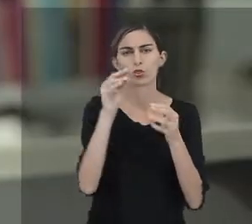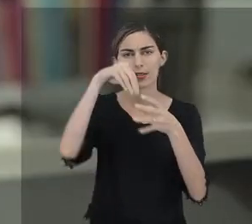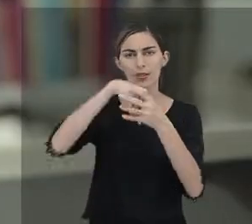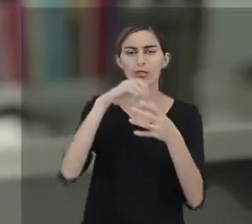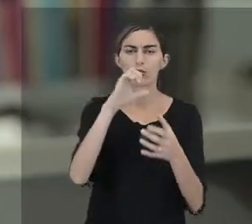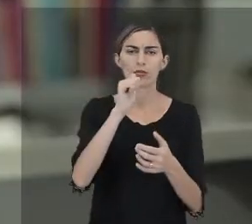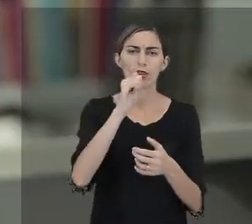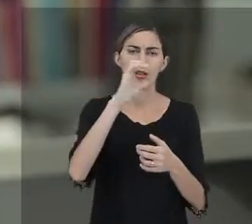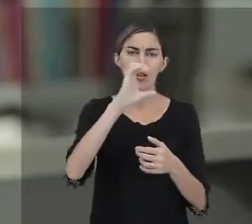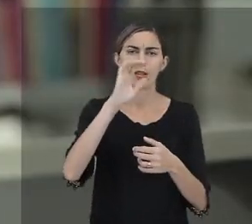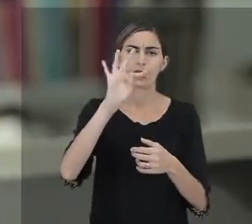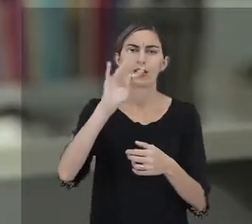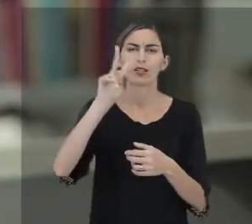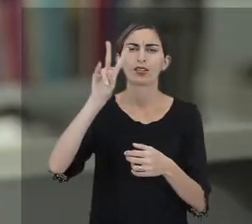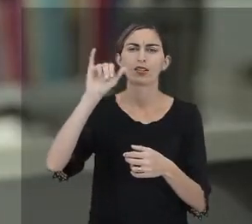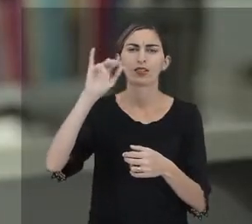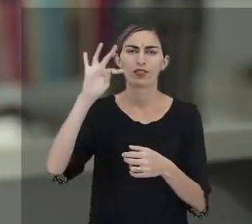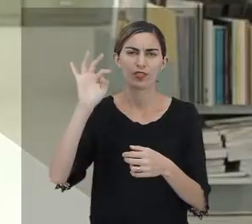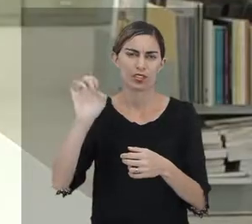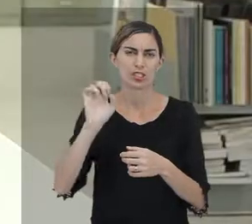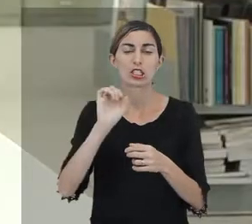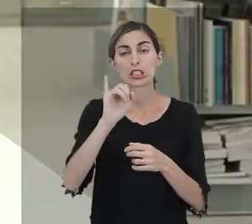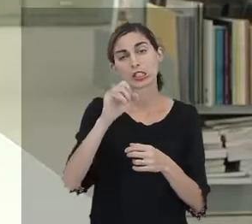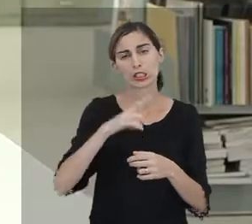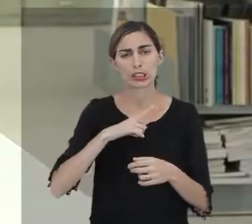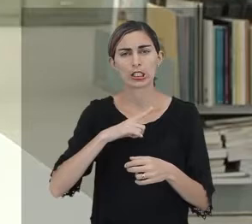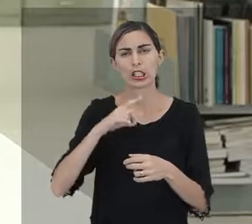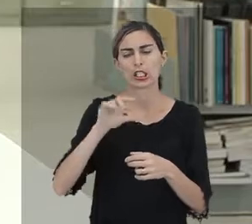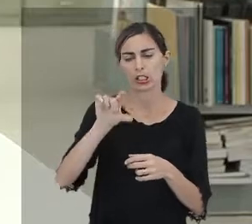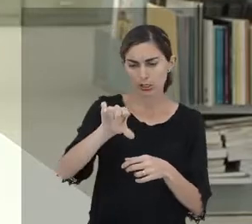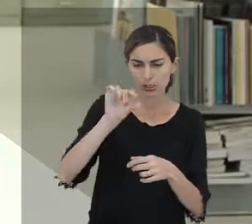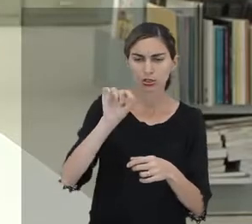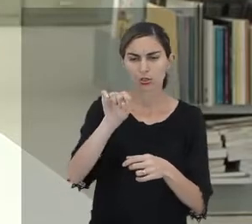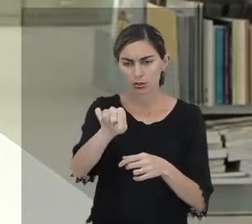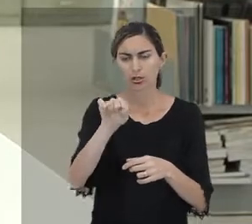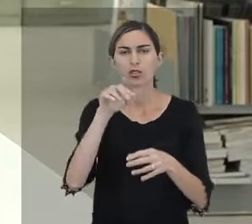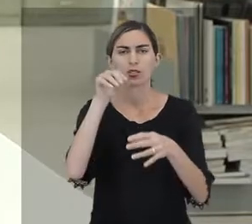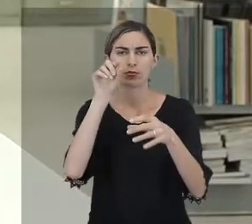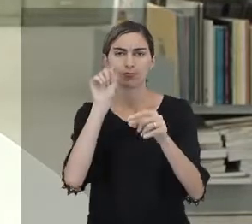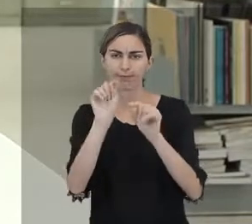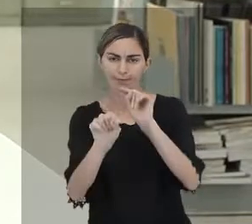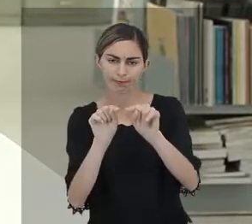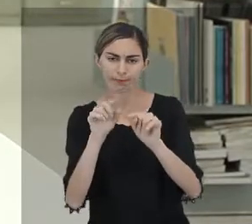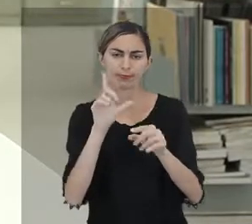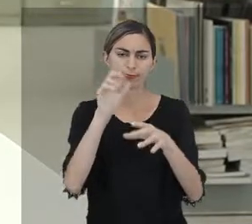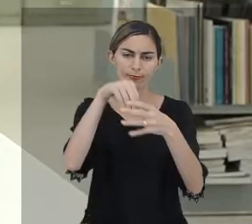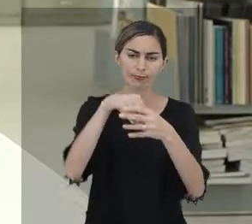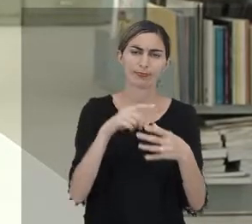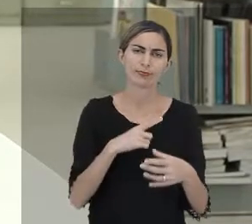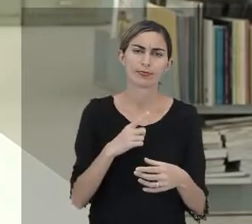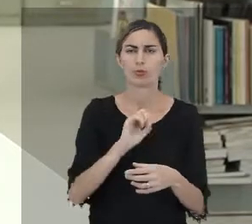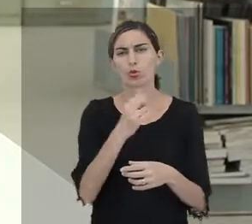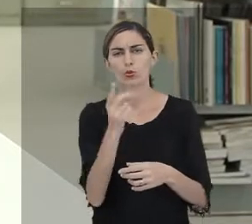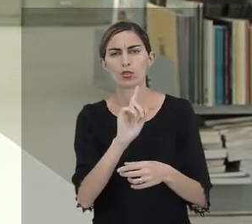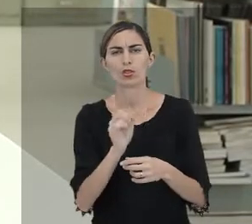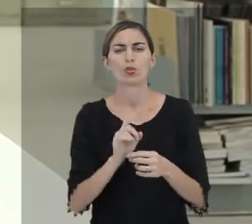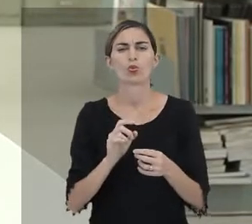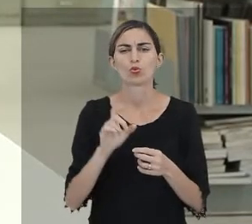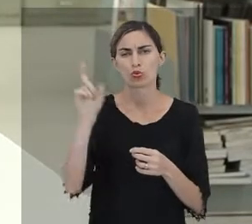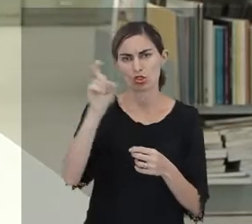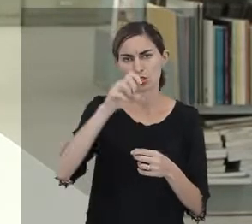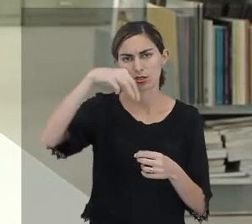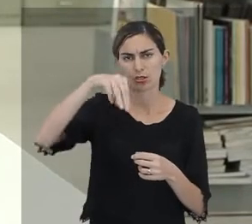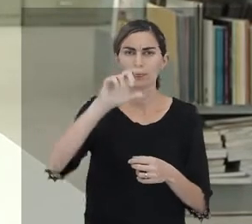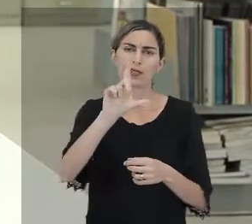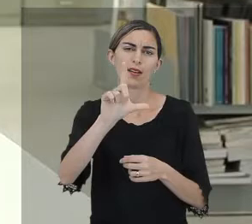Activity, para ver se ele está selecionado, qual campo está selecionado, se está selecionado ou não. Então, no XML de Layout, você